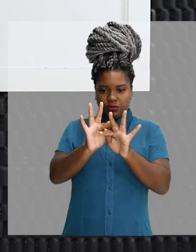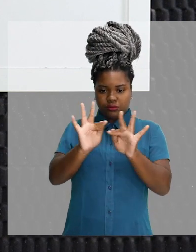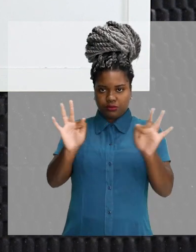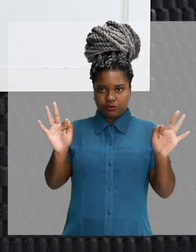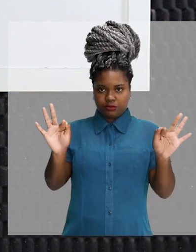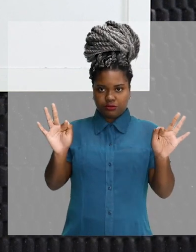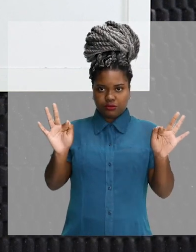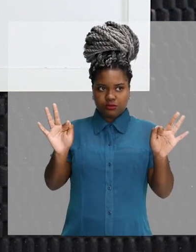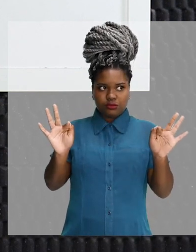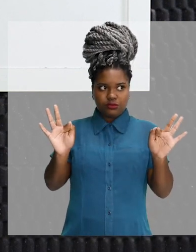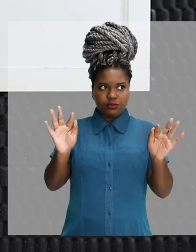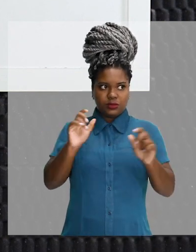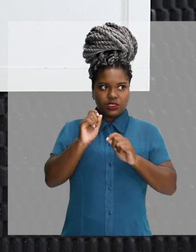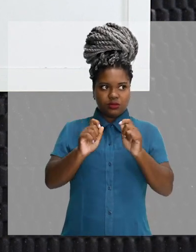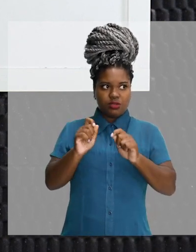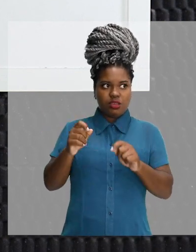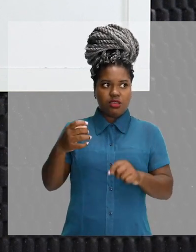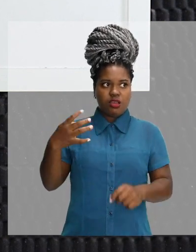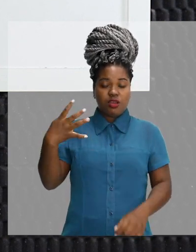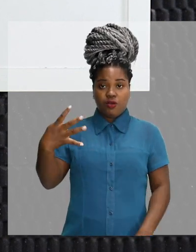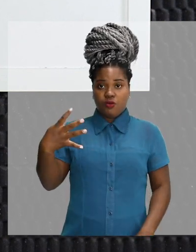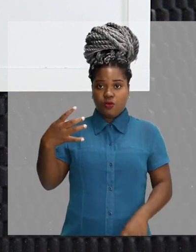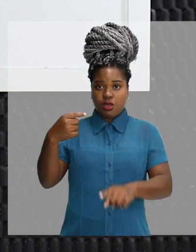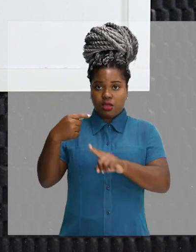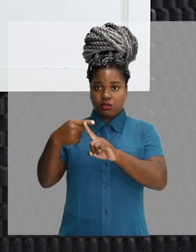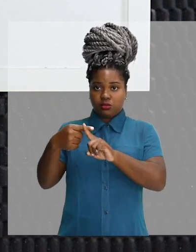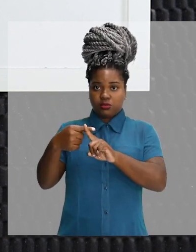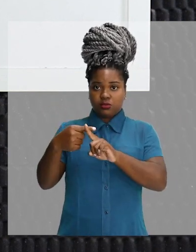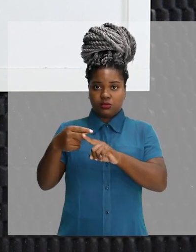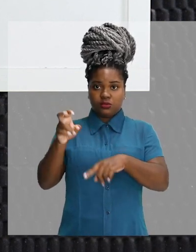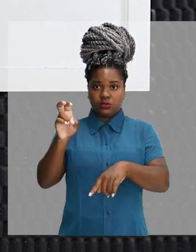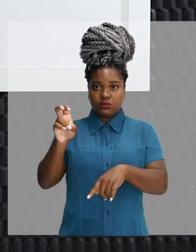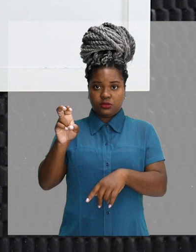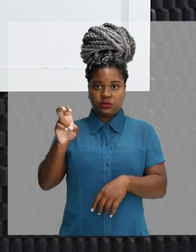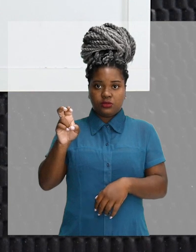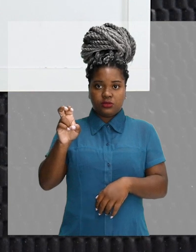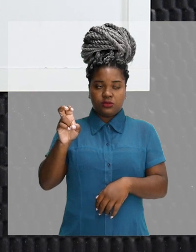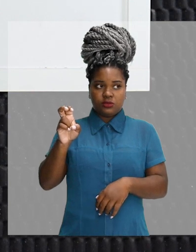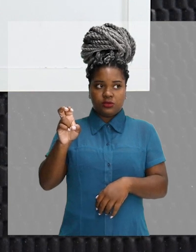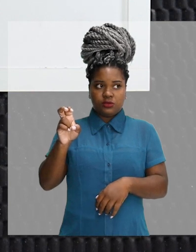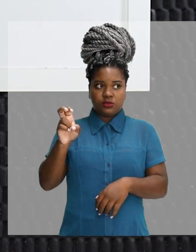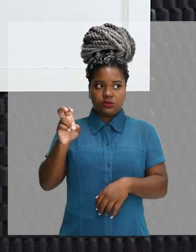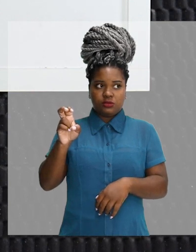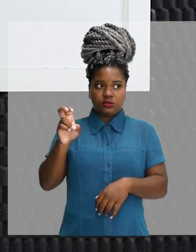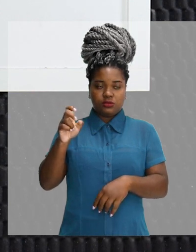horária. 4 mais 5 vezes t, né,